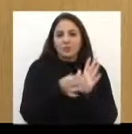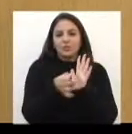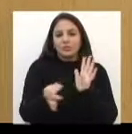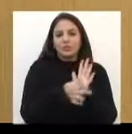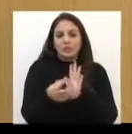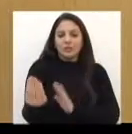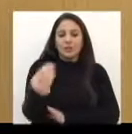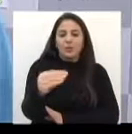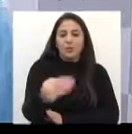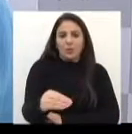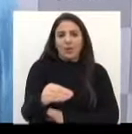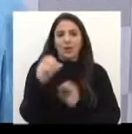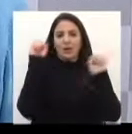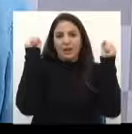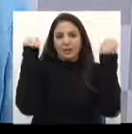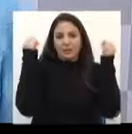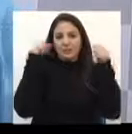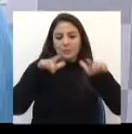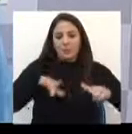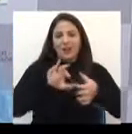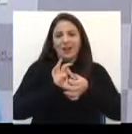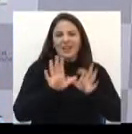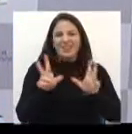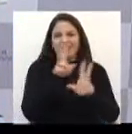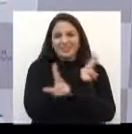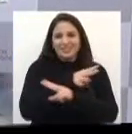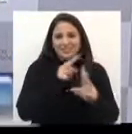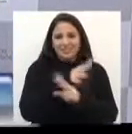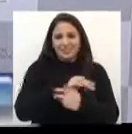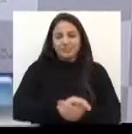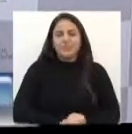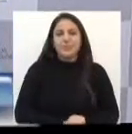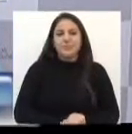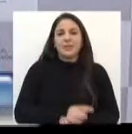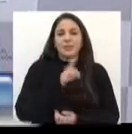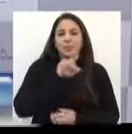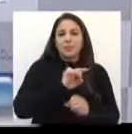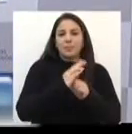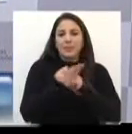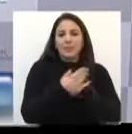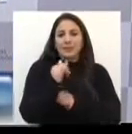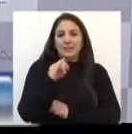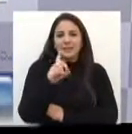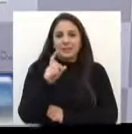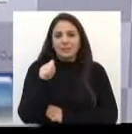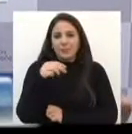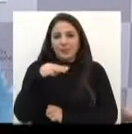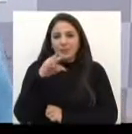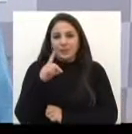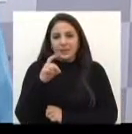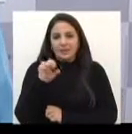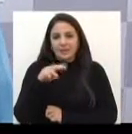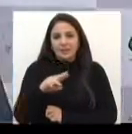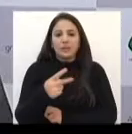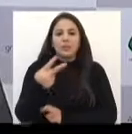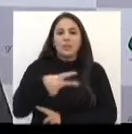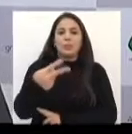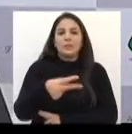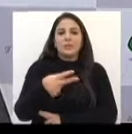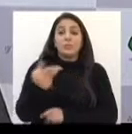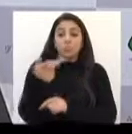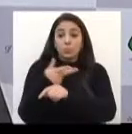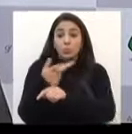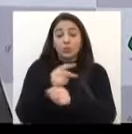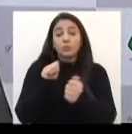academias ao ar livre. No bairro Independente 2, os moradores lá nos procuraram através do Idelso, que é o presidente lá. Na Santo